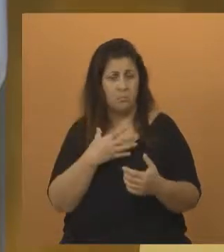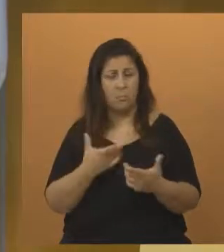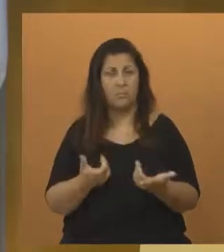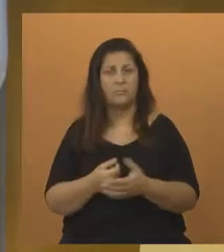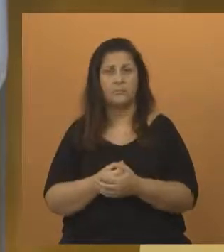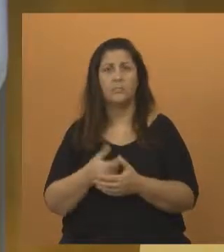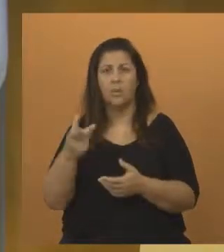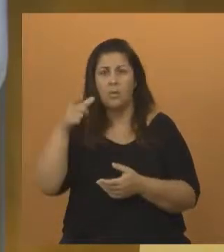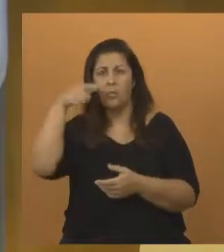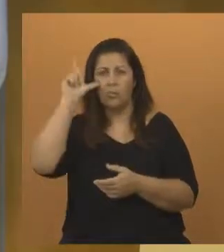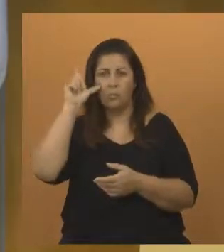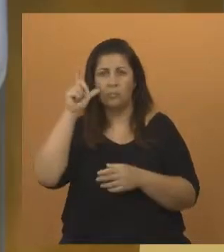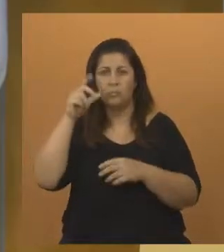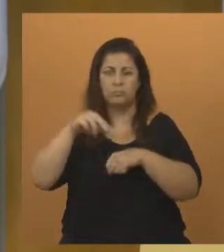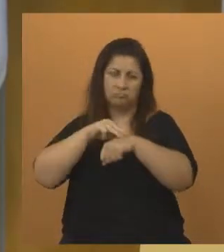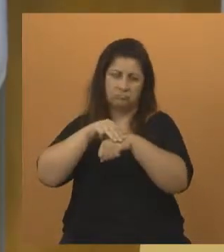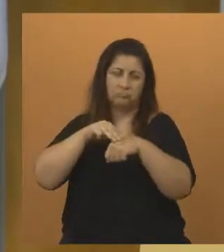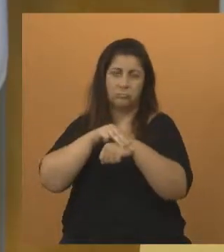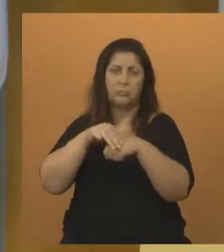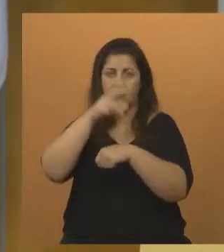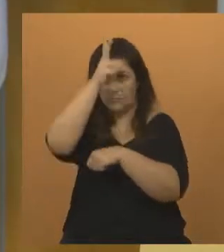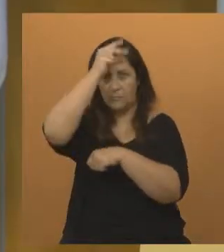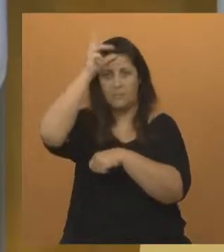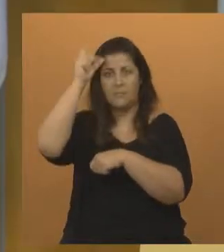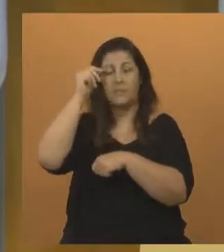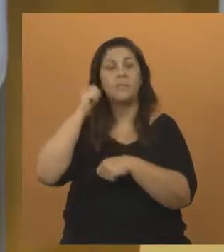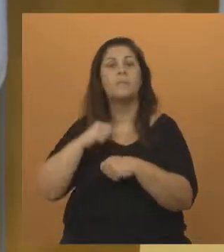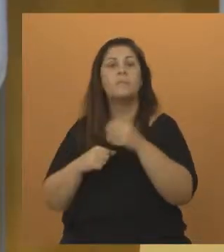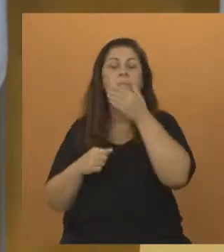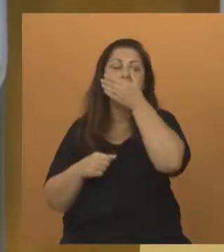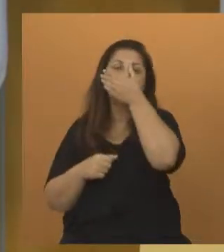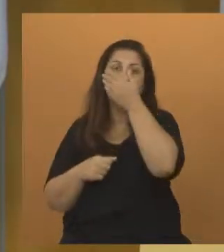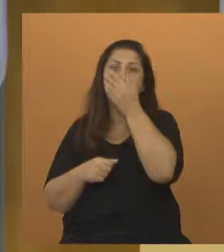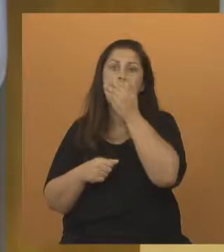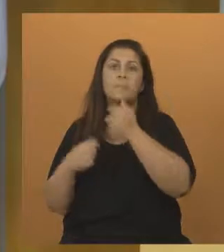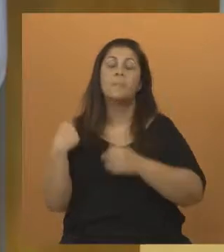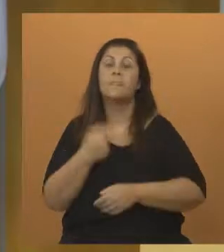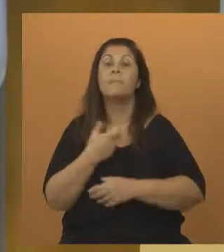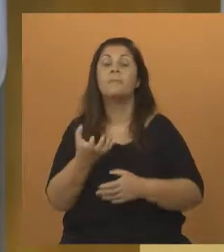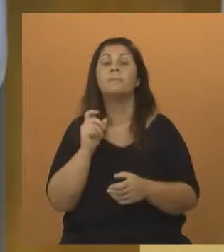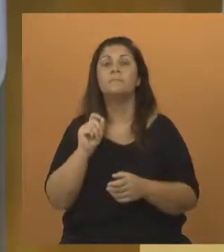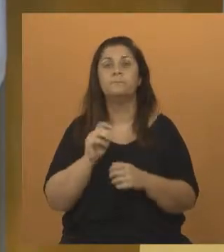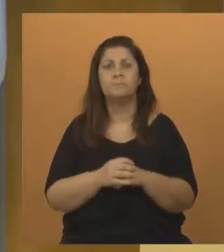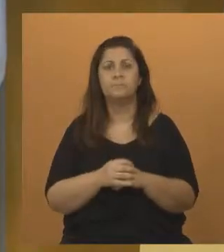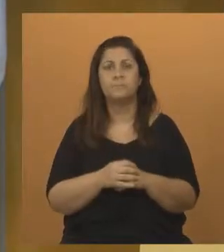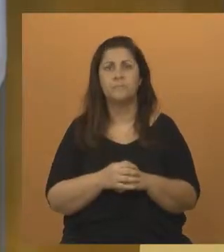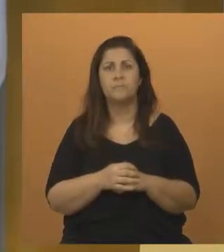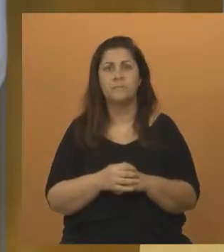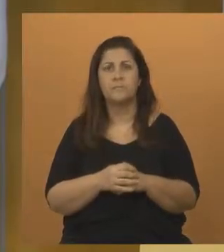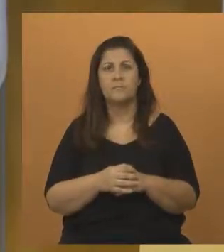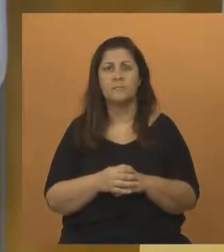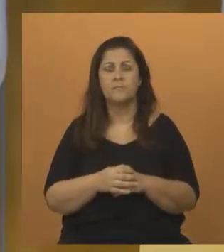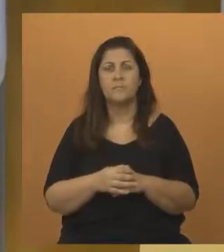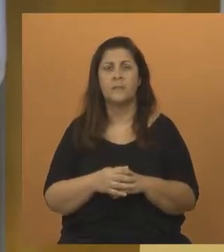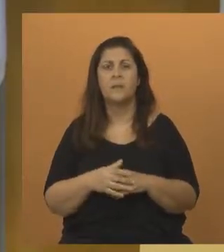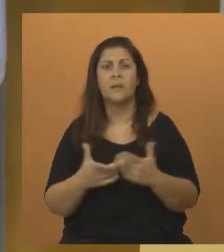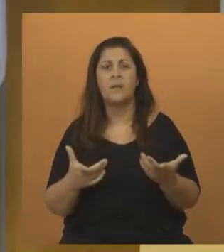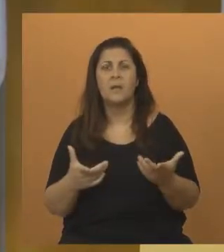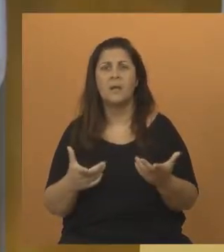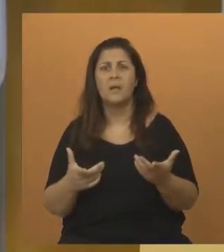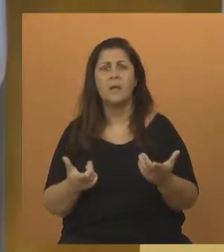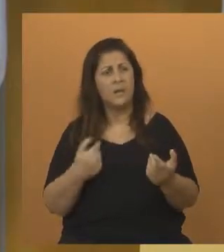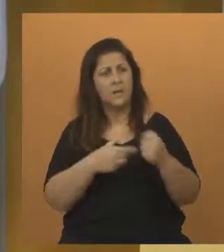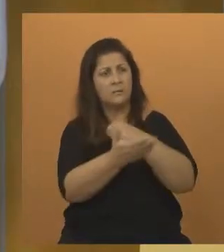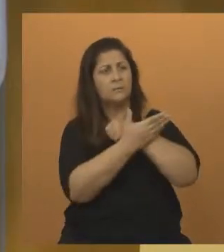ontem, a gente trocando ideias, o que a gente quer, logicamente, dos clubes é uma contrapartida. E eu tenho certeza